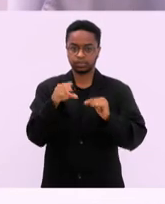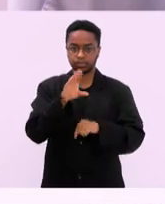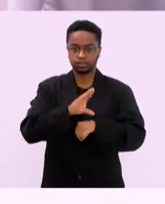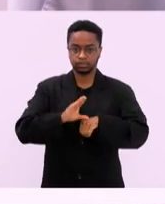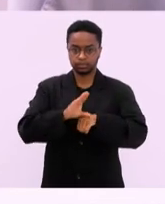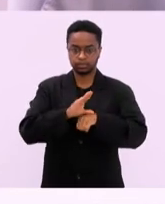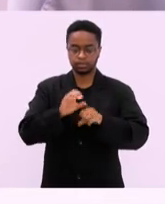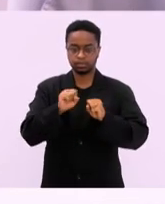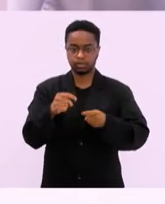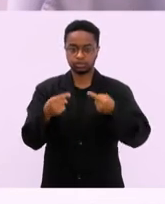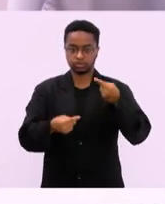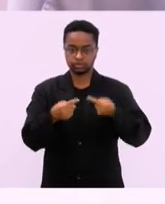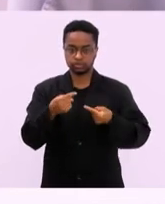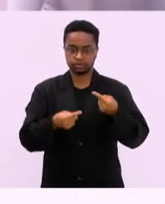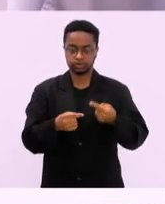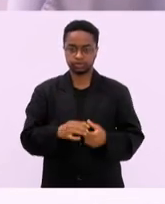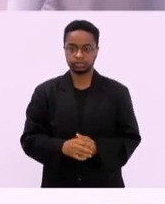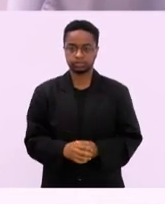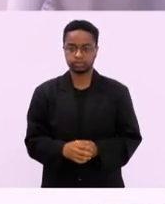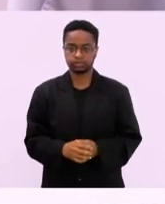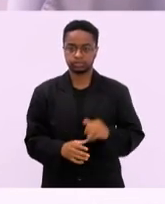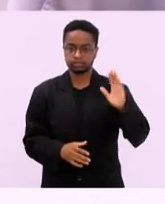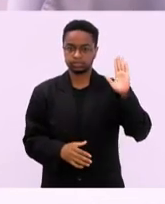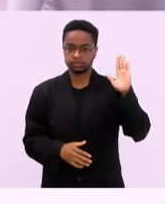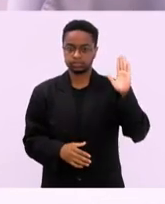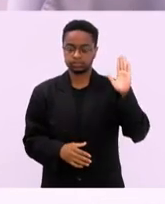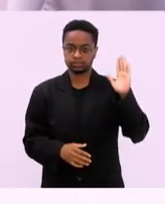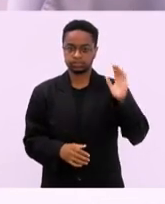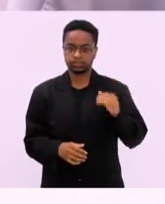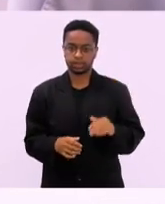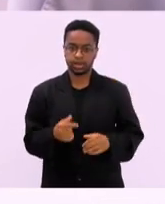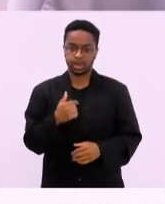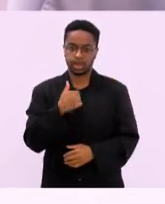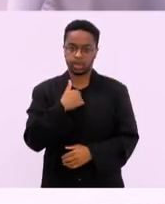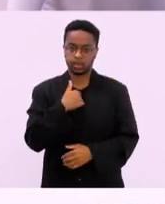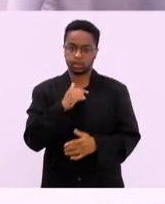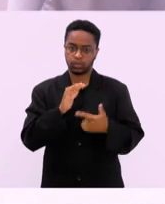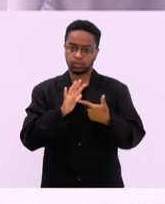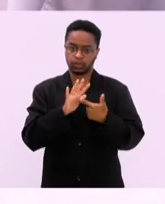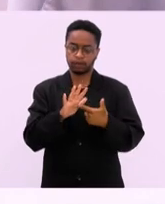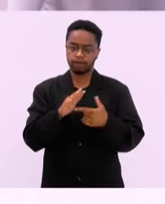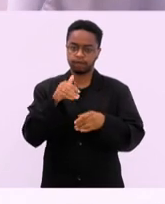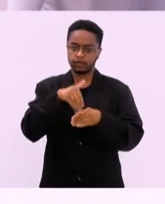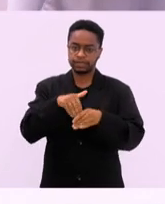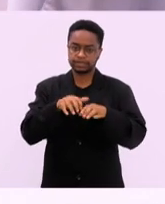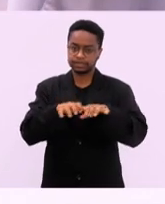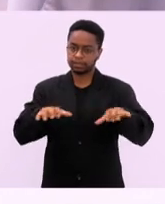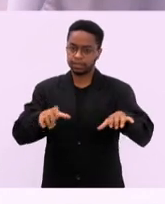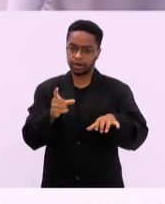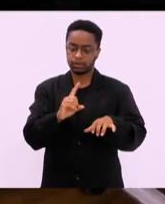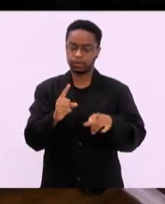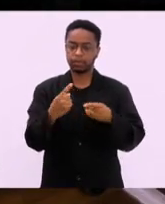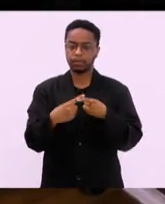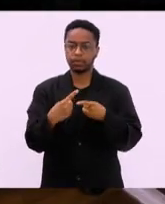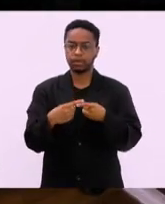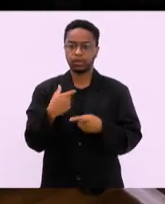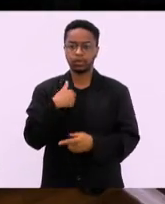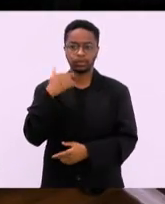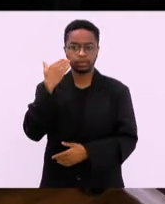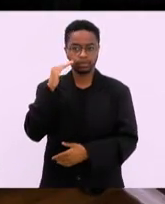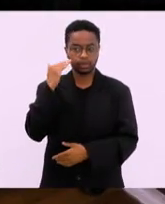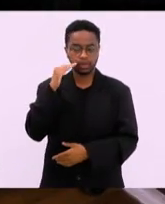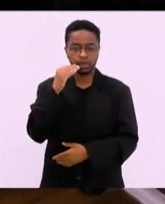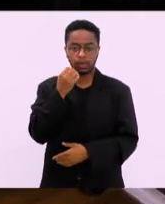constitucionalidade. Em discussão. Presidente, eu não... Vou discutir, deputado Serafini. Eu não vou apresentar voto separado, porque eu entendo aqui a